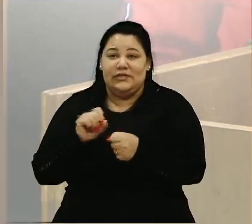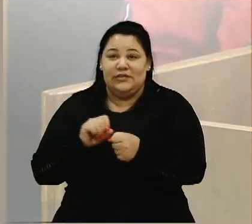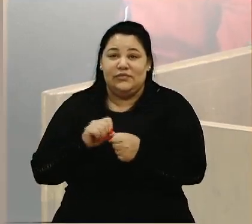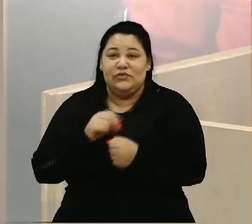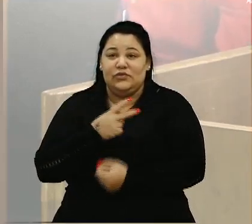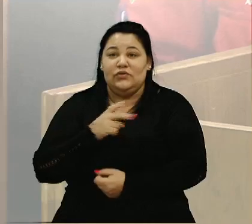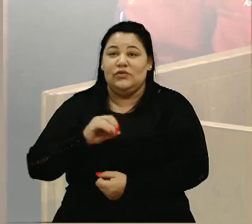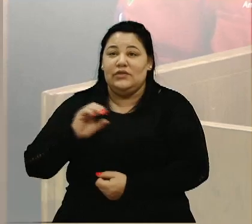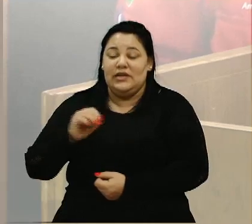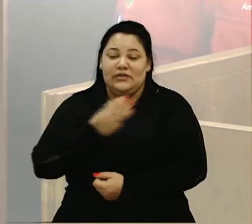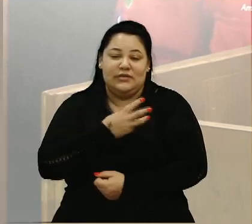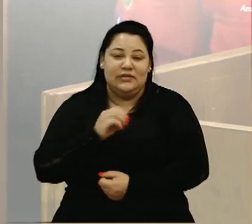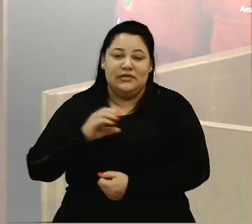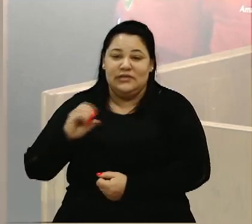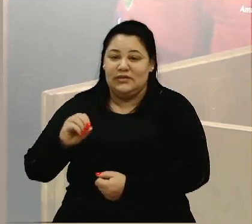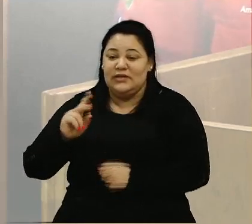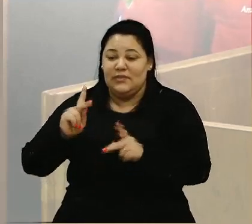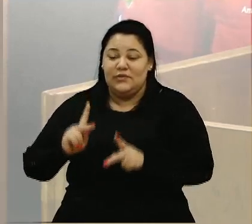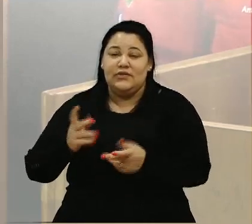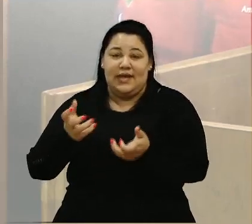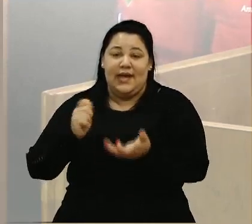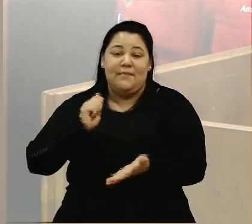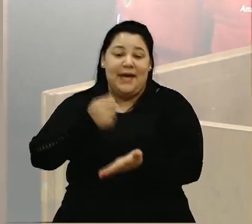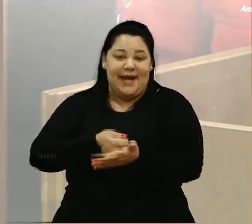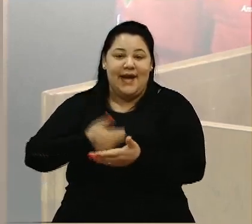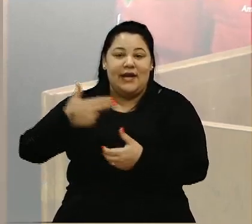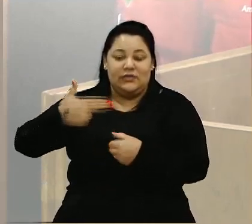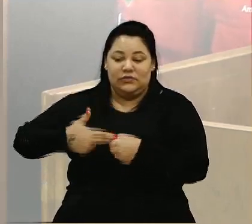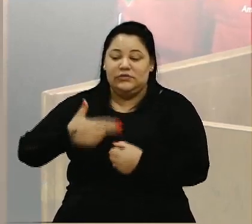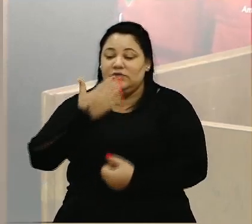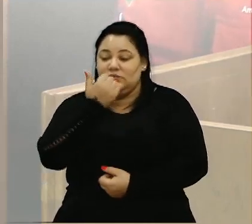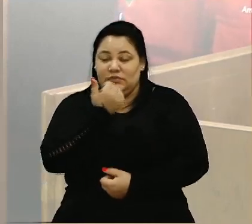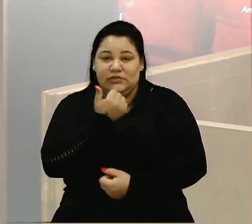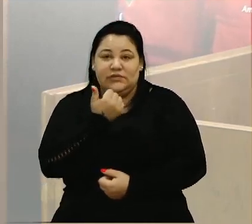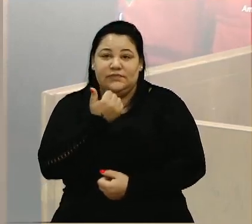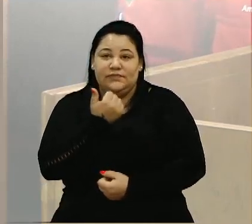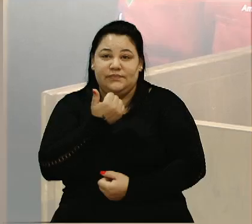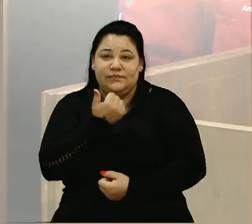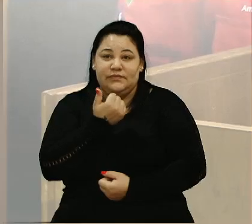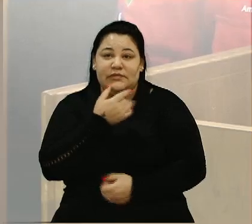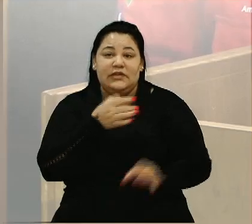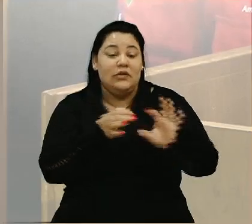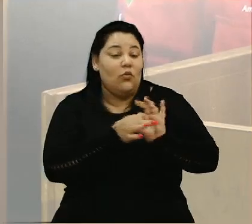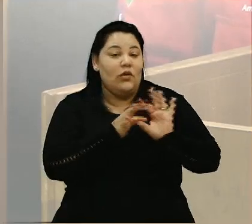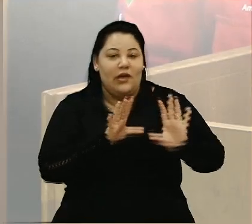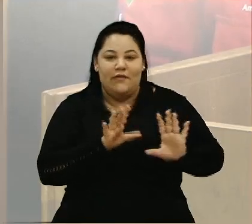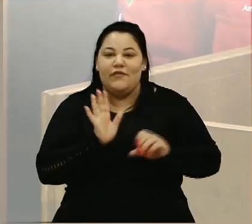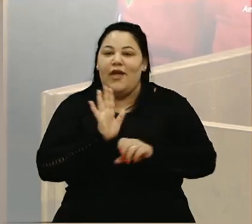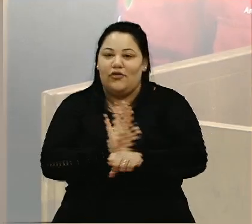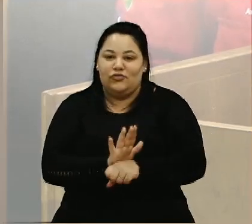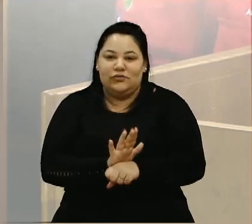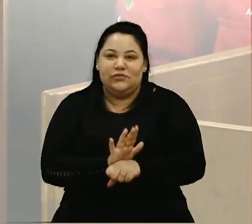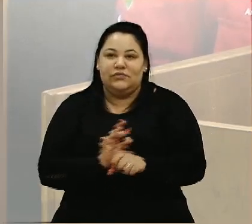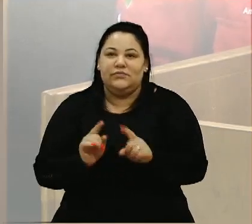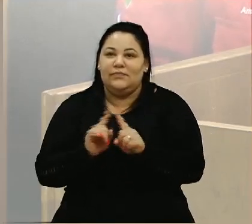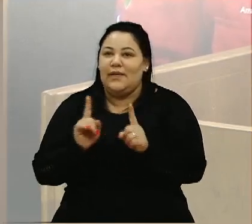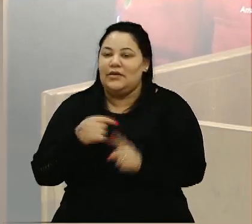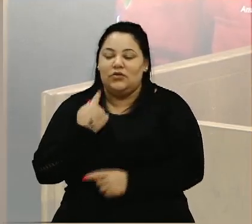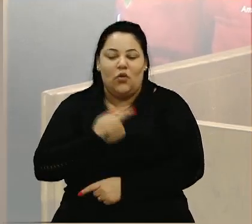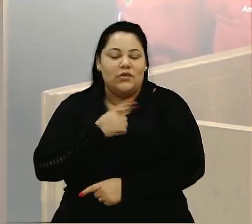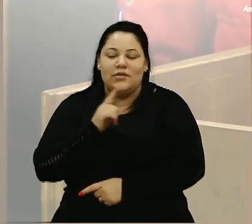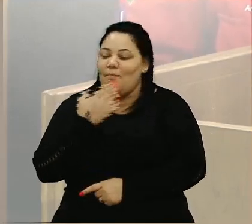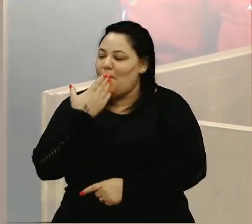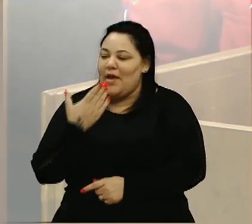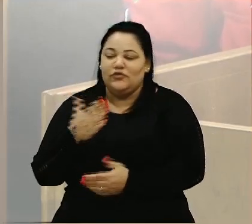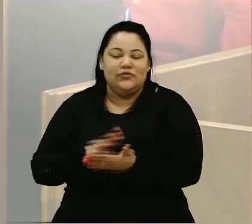atendimento deles lá, e eles querem nos doar o combustível e alimentação, eles ficam à vontade e nos doam, mas a gente não pede. Eu